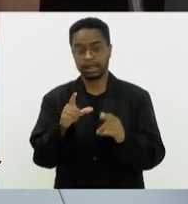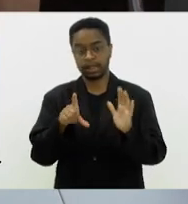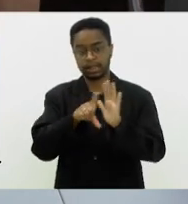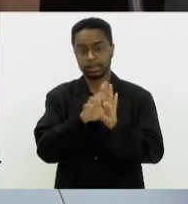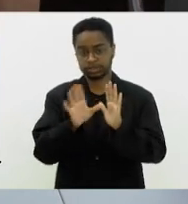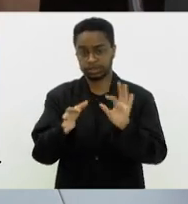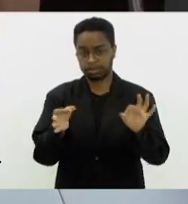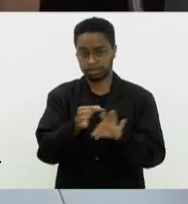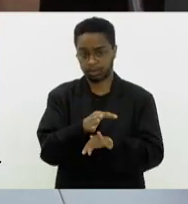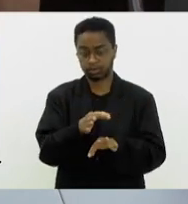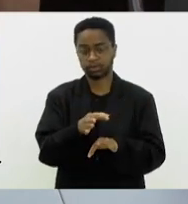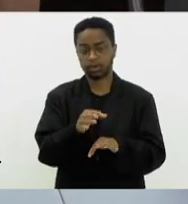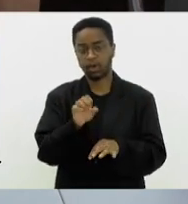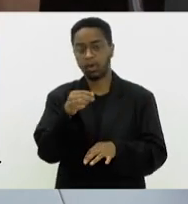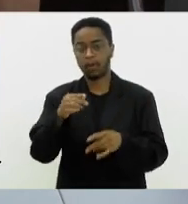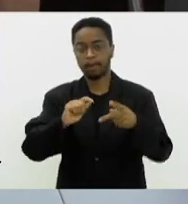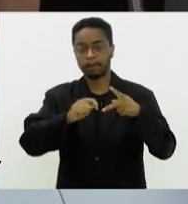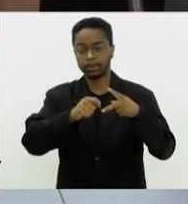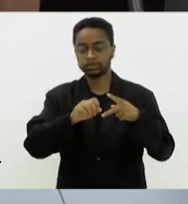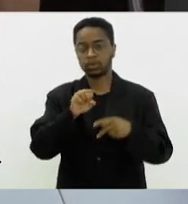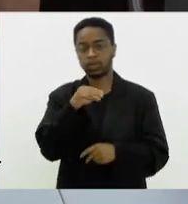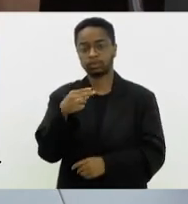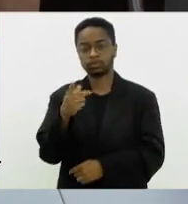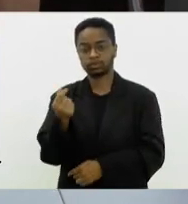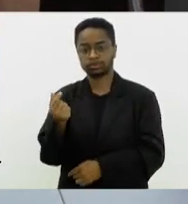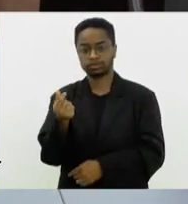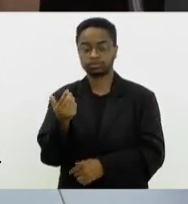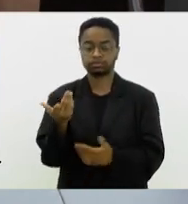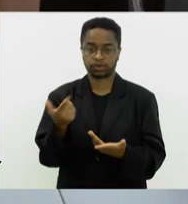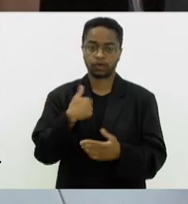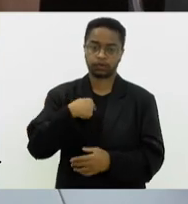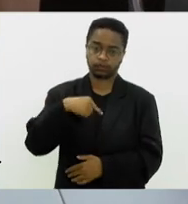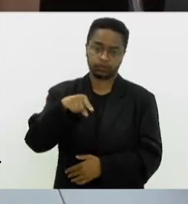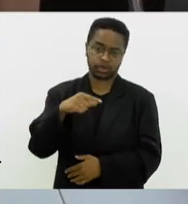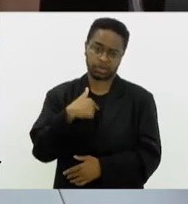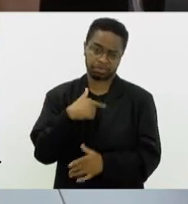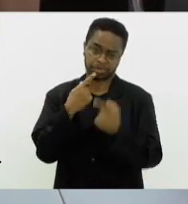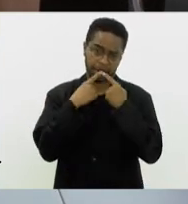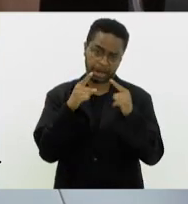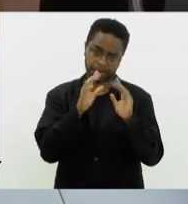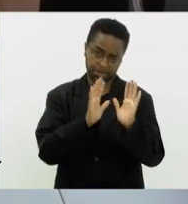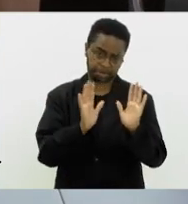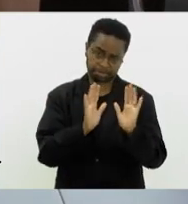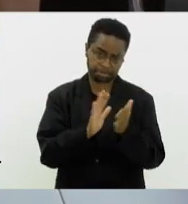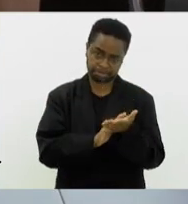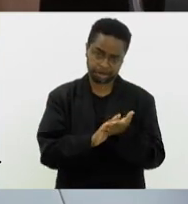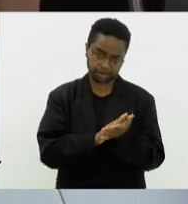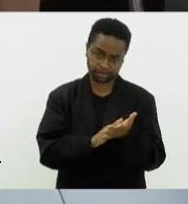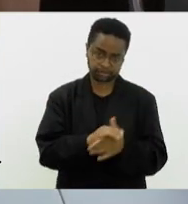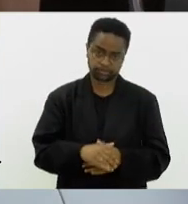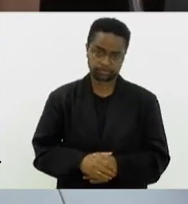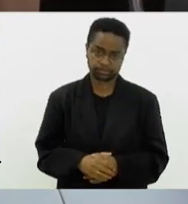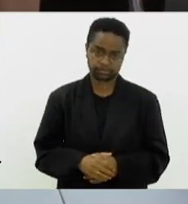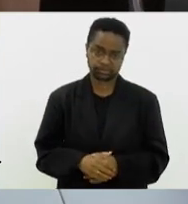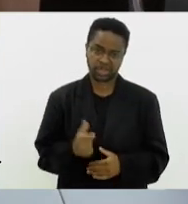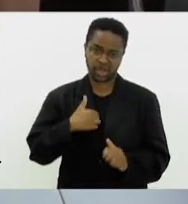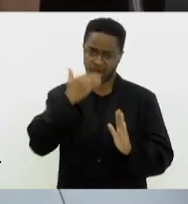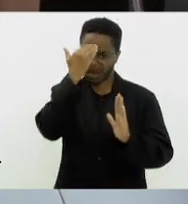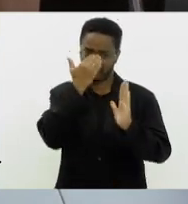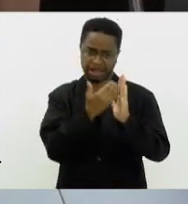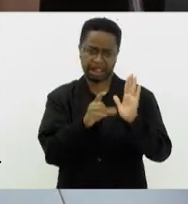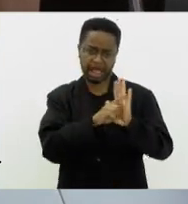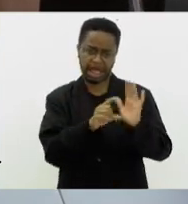na preliminar, Pix ou dinheiro. Eu fui lá fazer, eu não criei problema, não quis. Cumpra a lei,